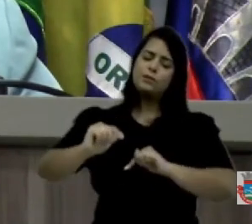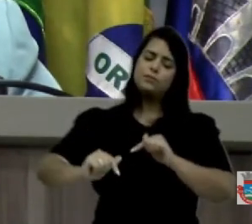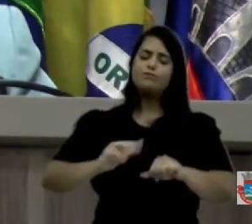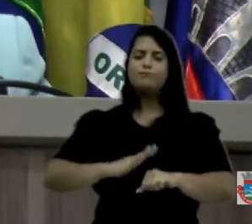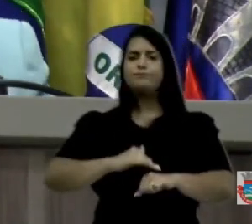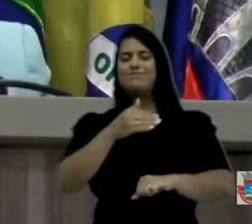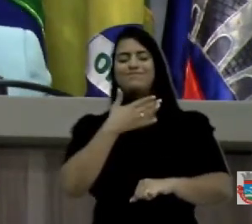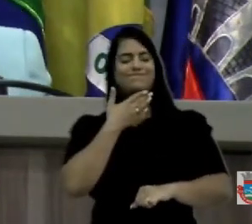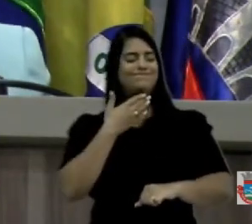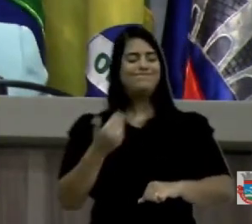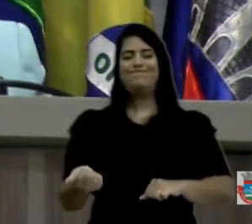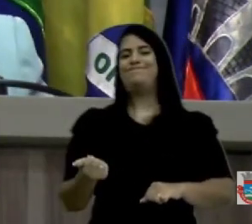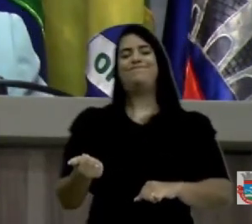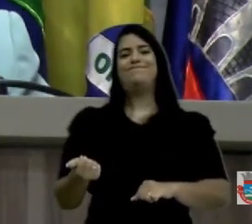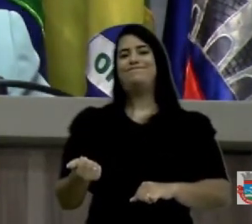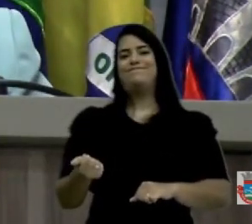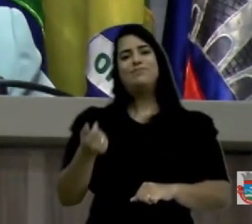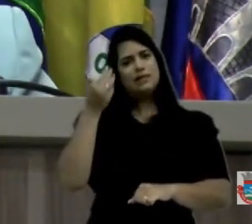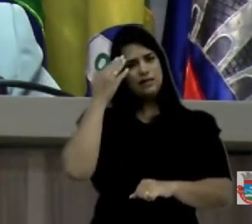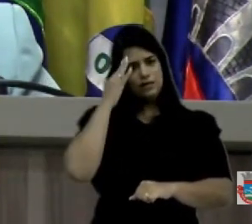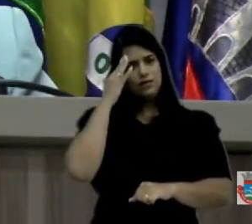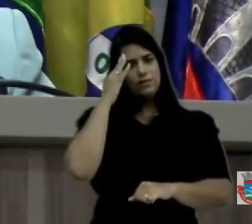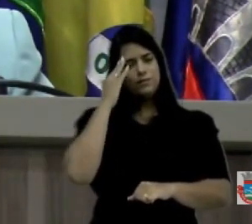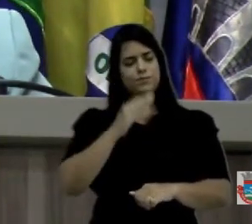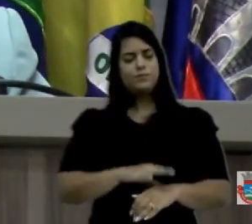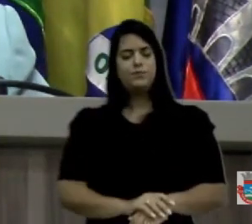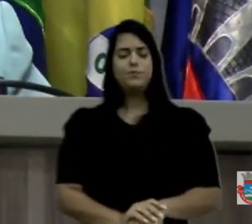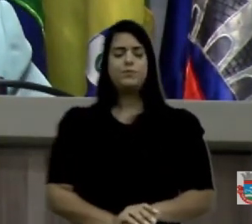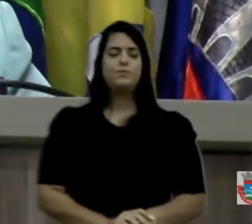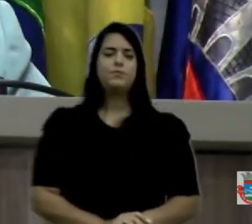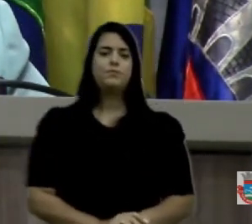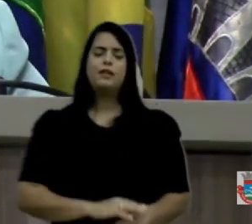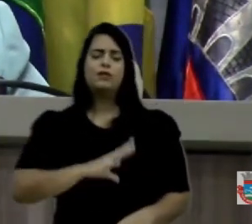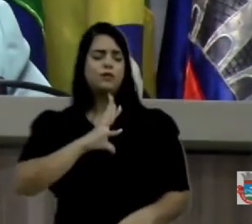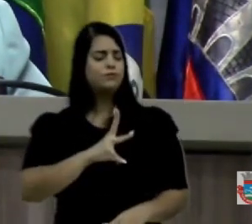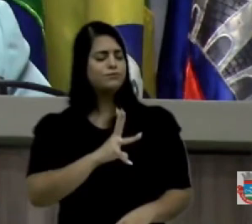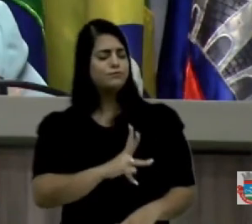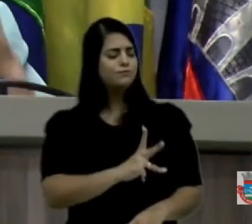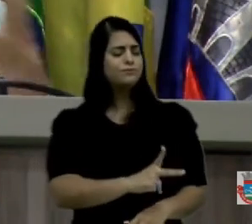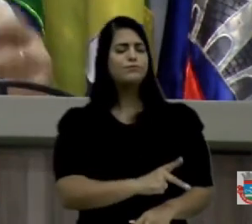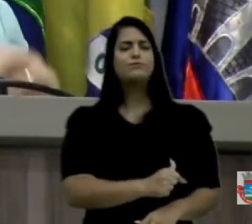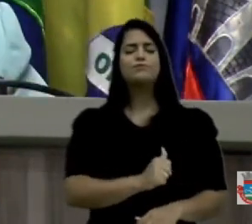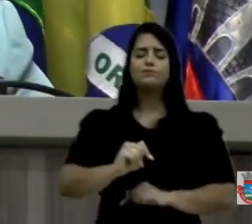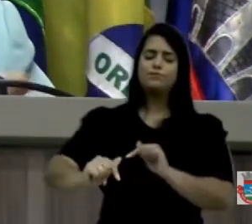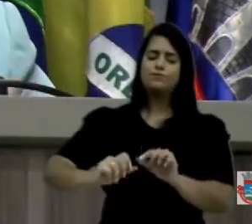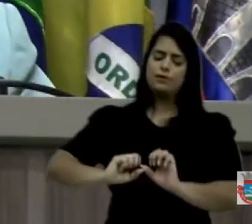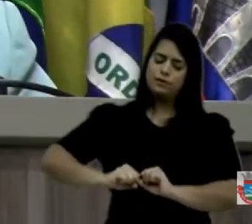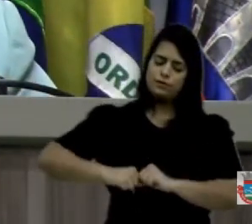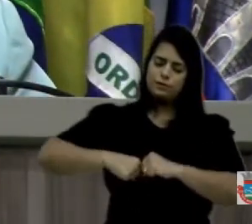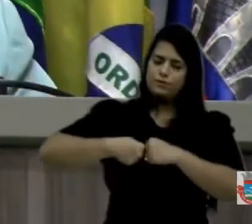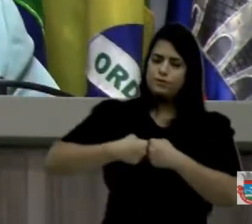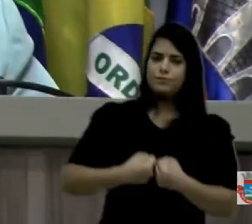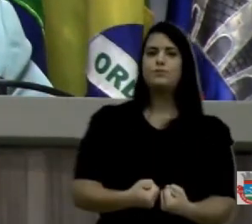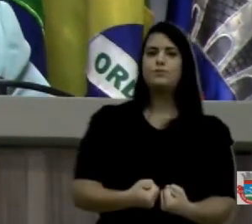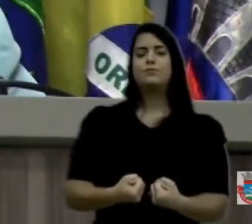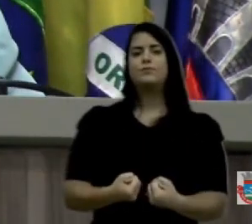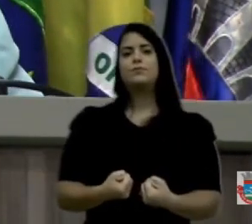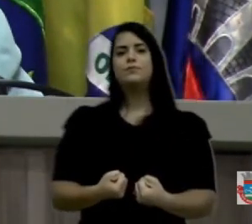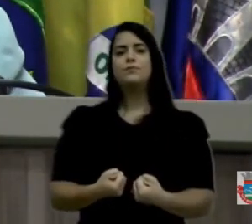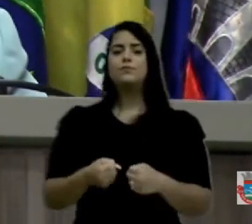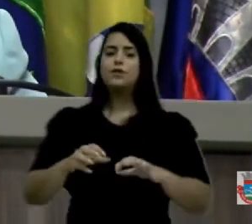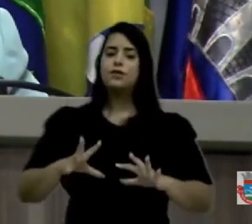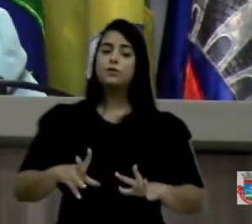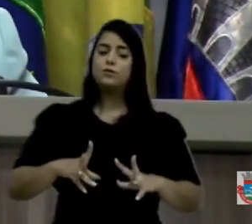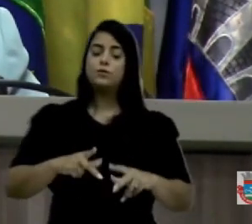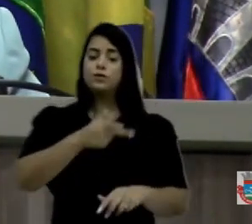mais se o dia não der entra pela noite mas ele faz com amor e e dedicação e trabalho por todos